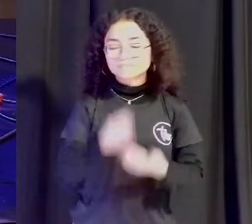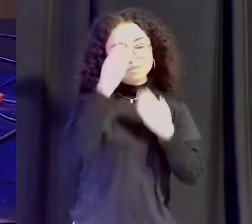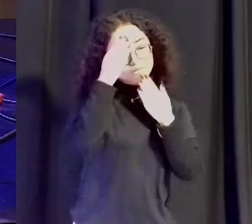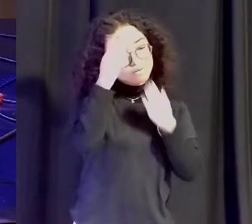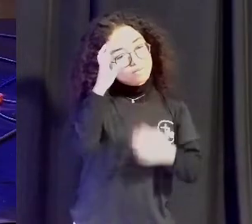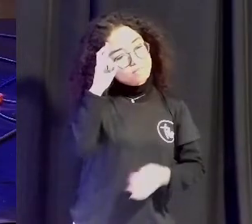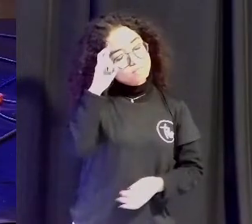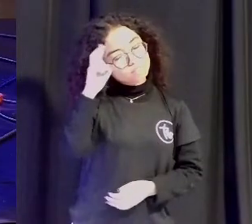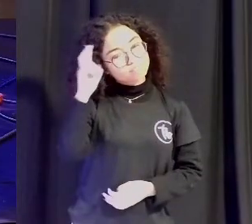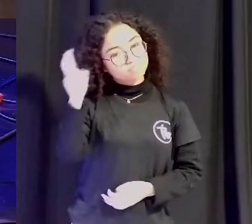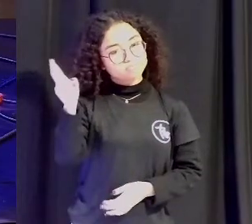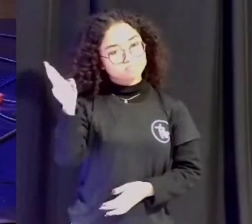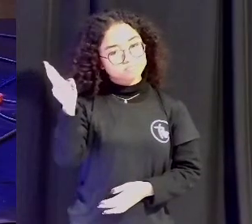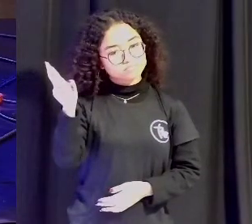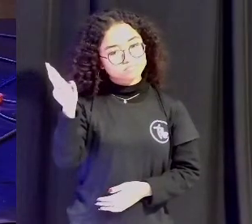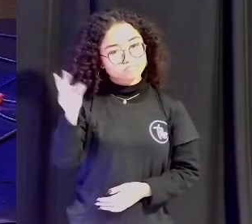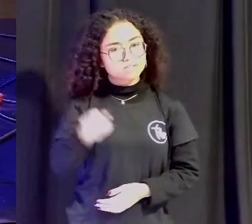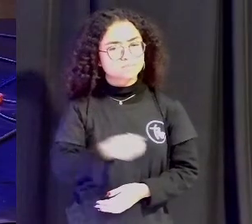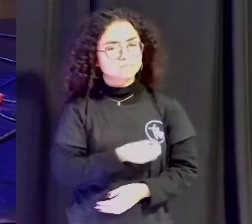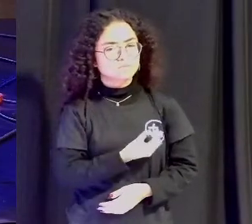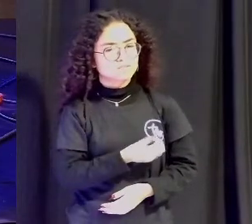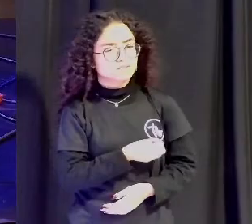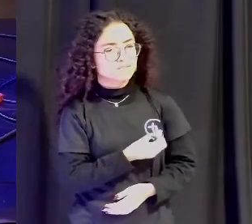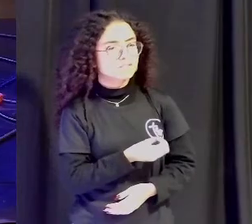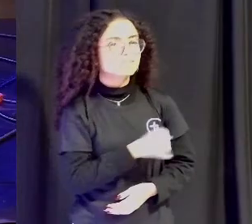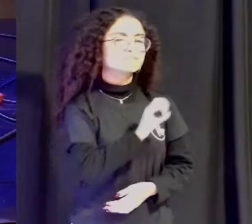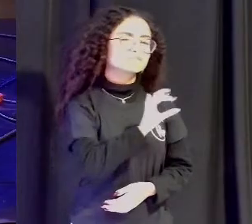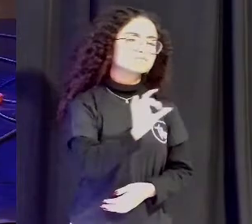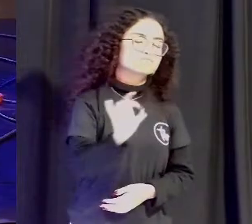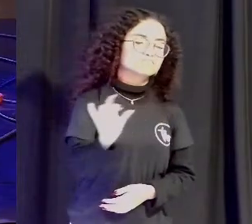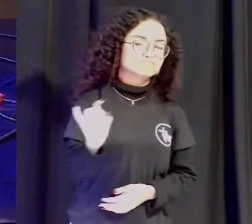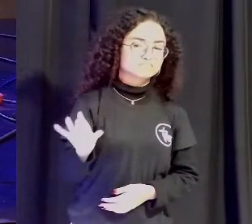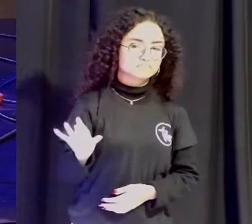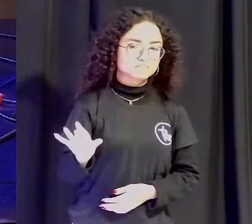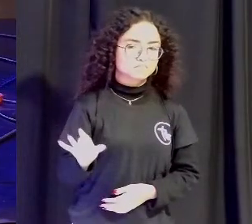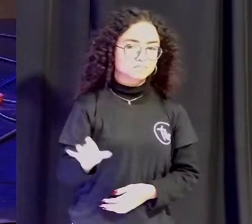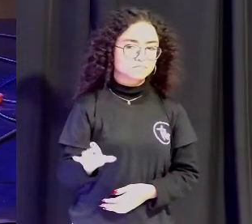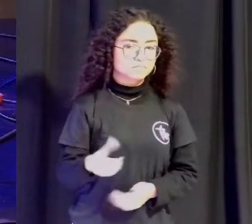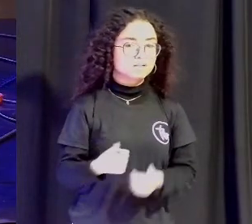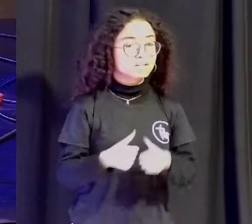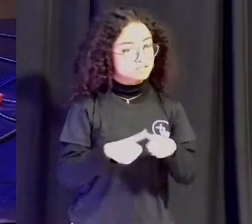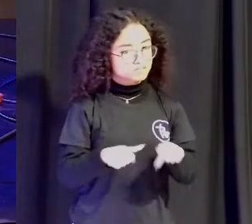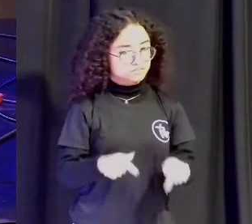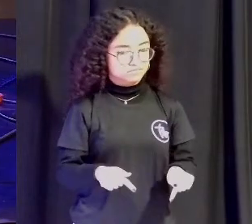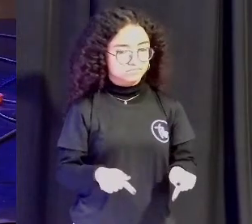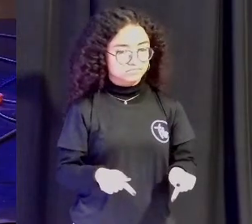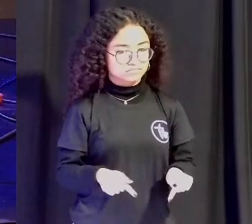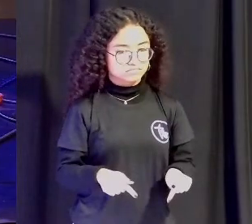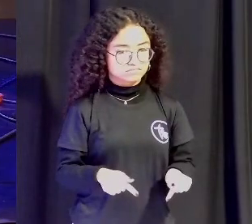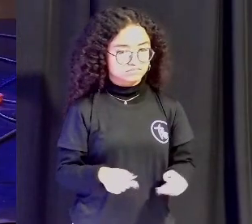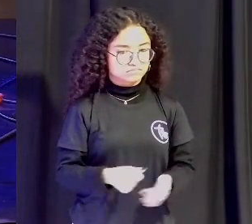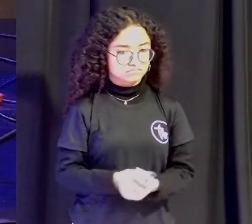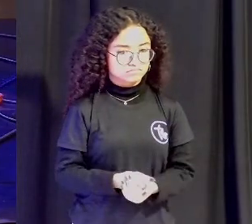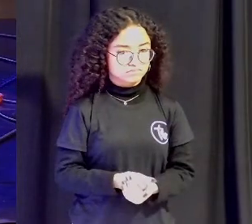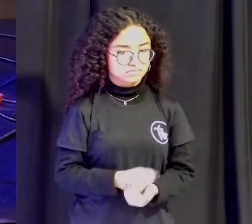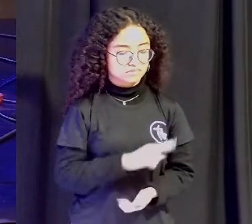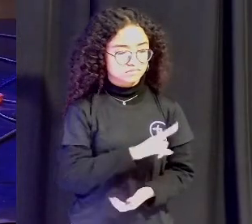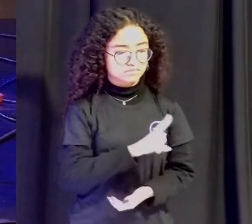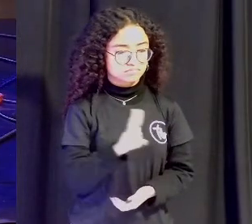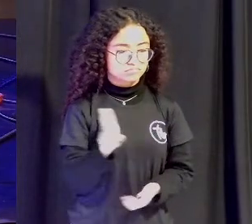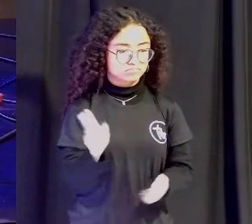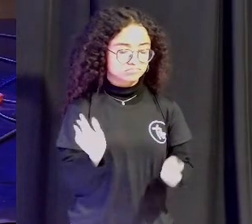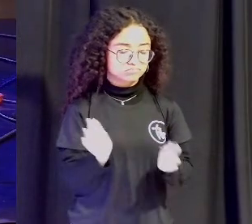Obrigado, Senhor, pela vida dos meus irmãos aqui presentes, em nome